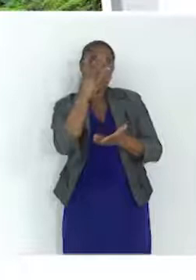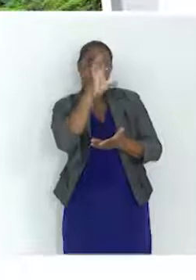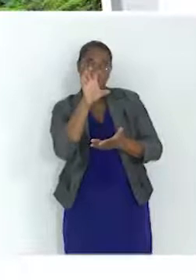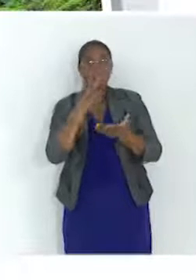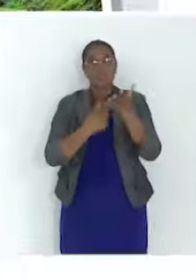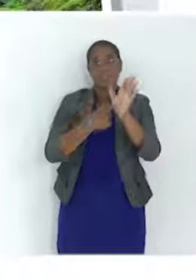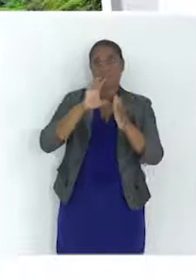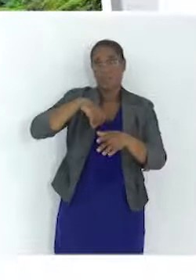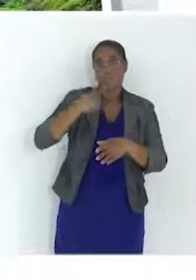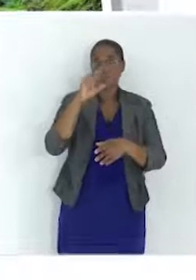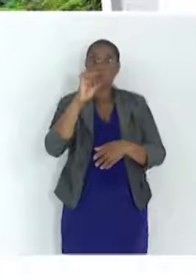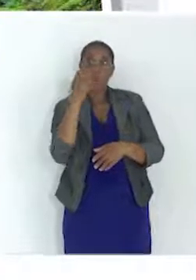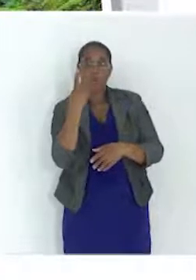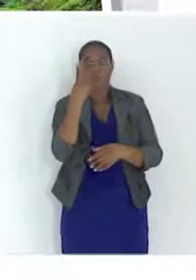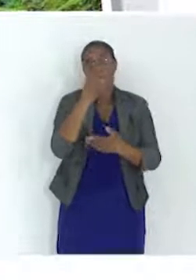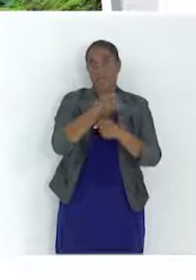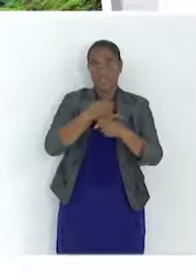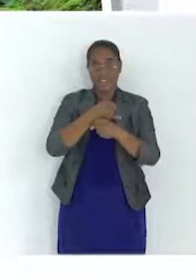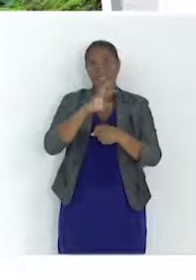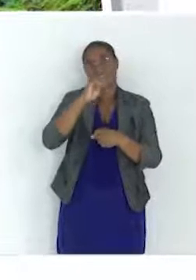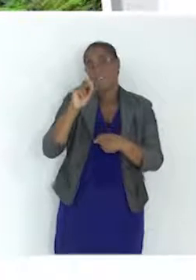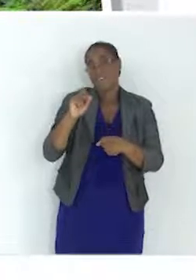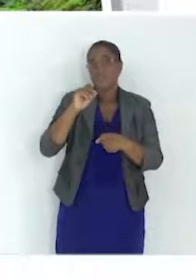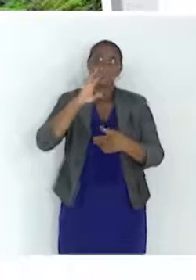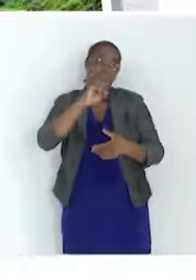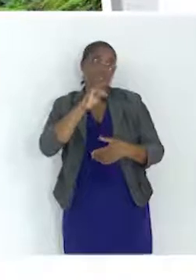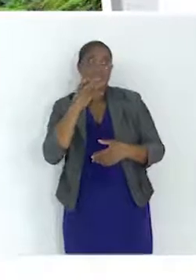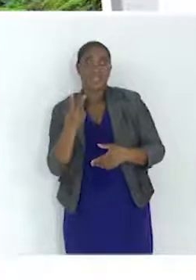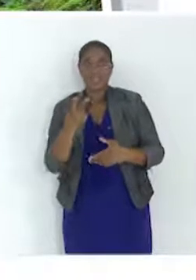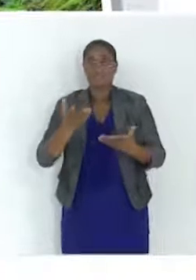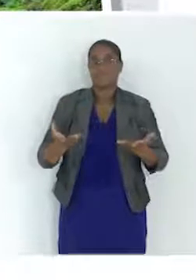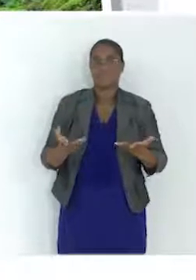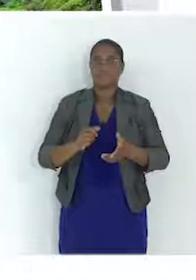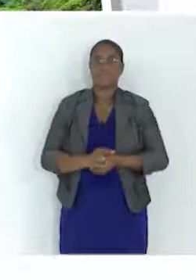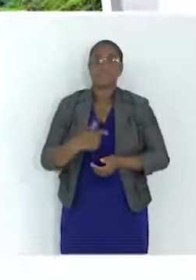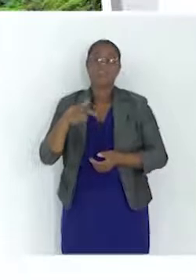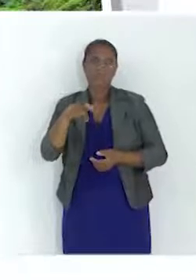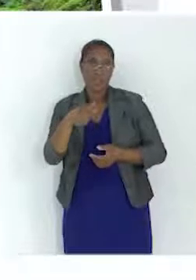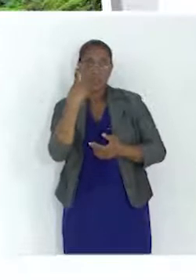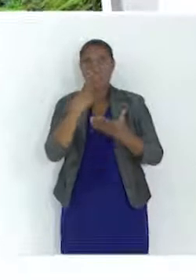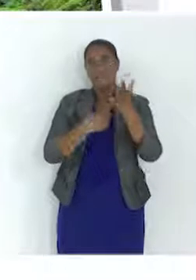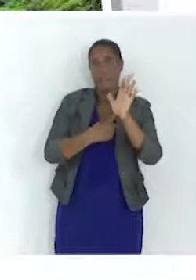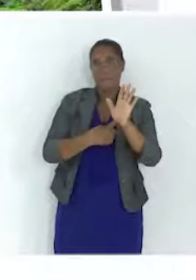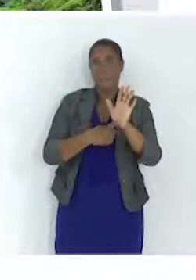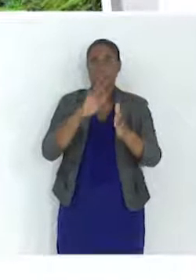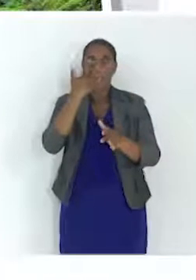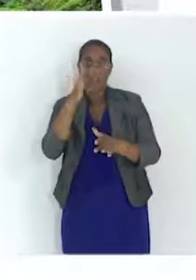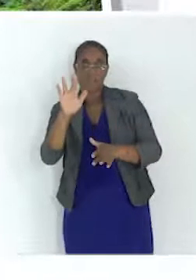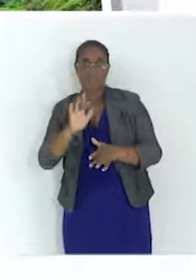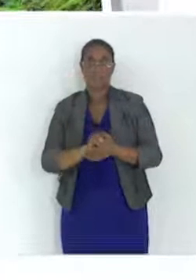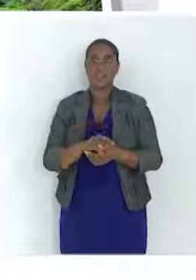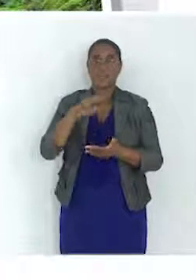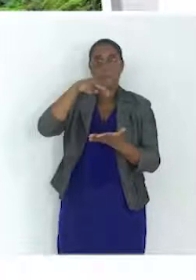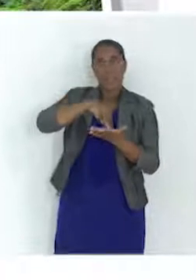Antão, São Vicente. Certo? Então, temos aqui exemplo. África, Mindelo, cidade de Mindelo, que fica em